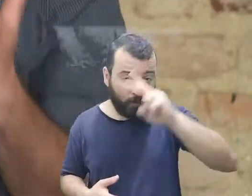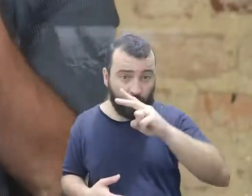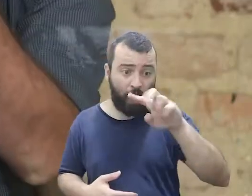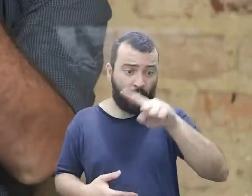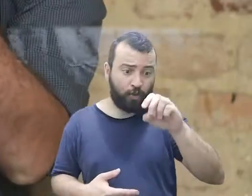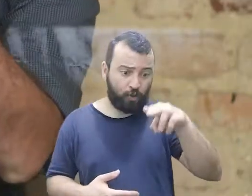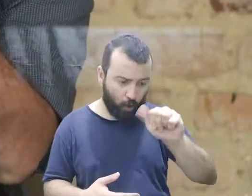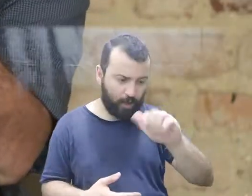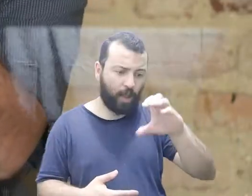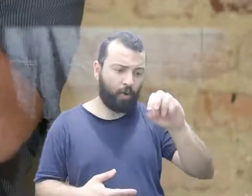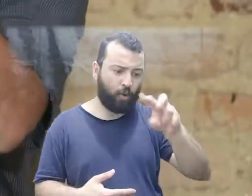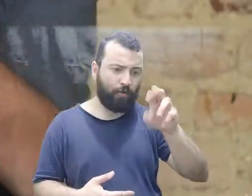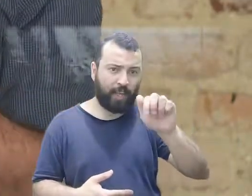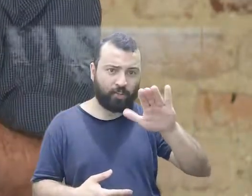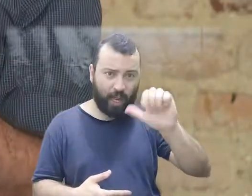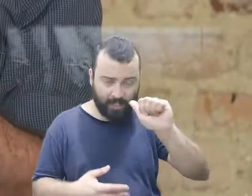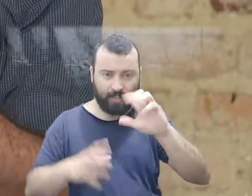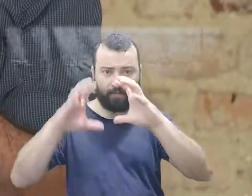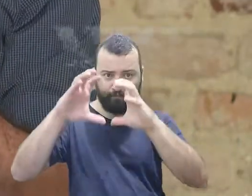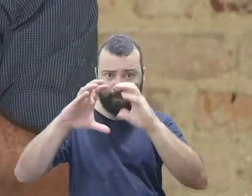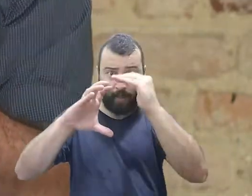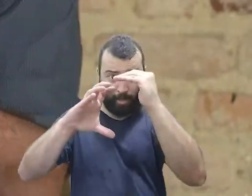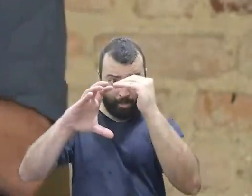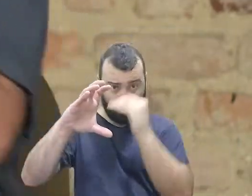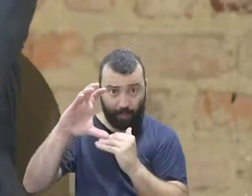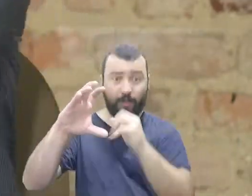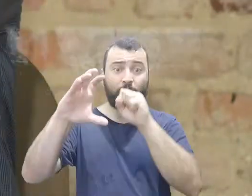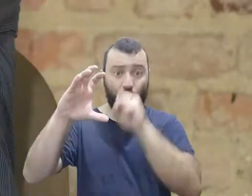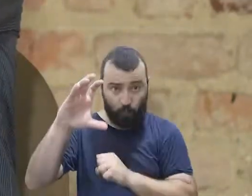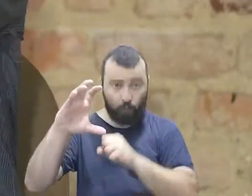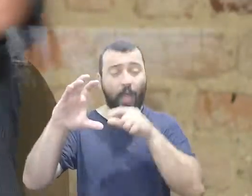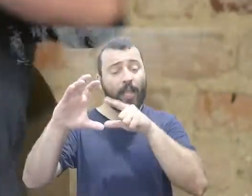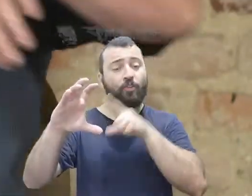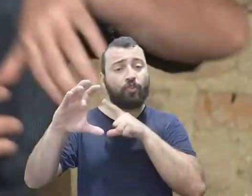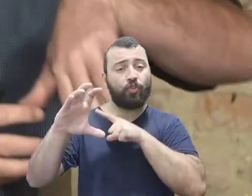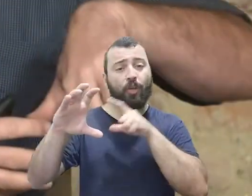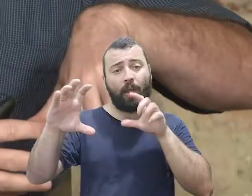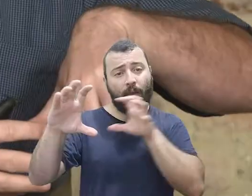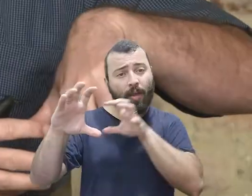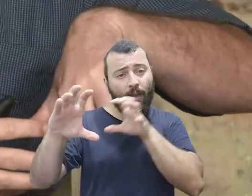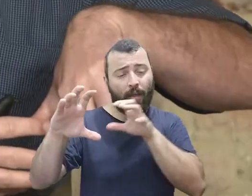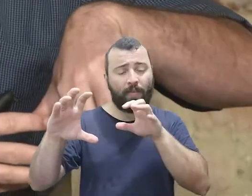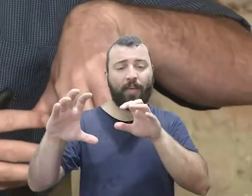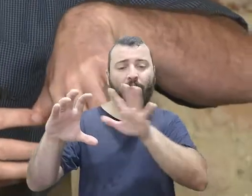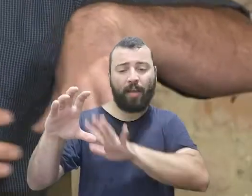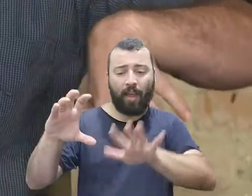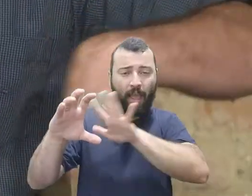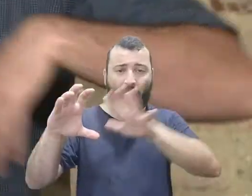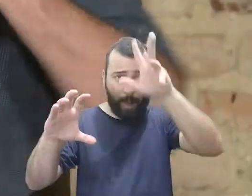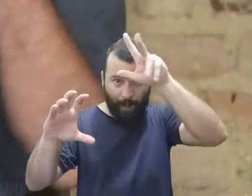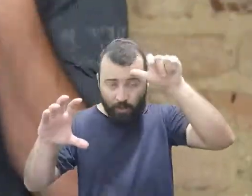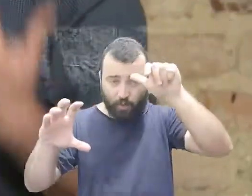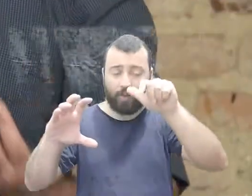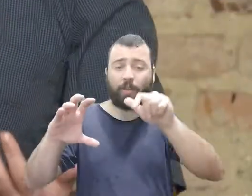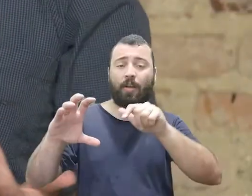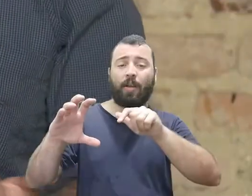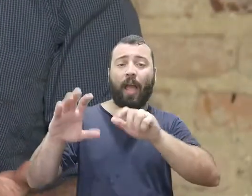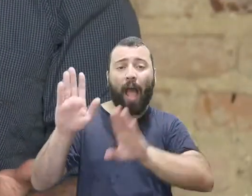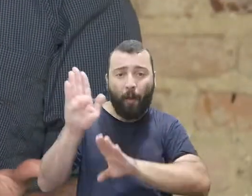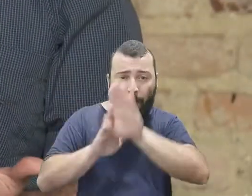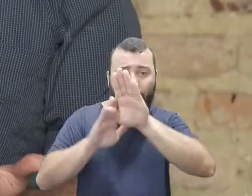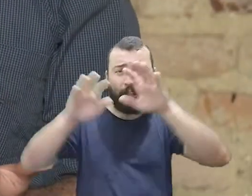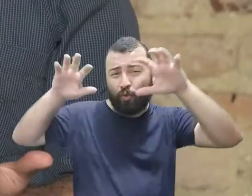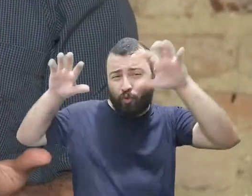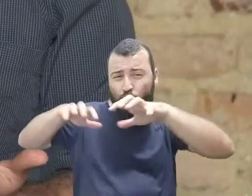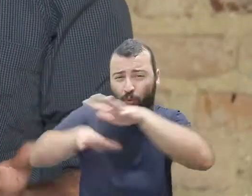sul, a zona de convergência intertropical desloca-se preferencialmente para sul, jogando mais umidade para dentro da bacia amazônica, aumentando a circulação